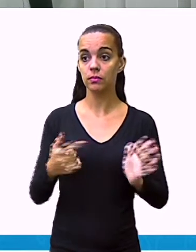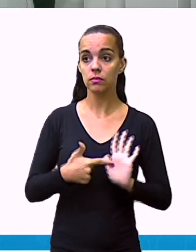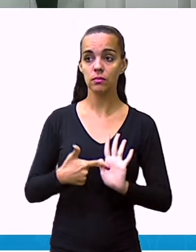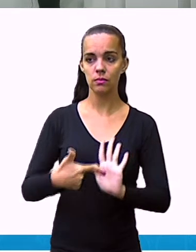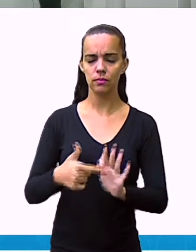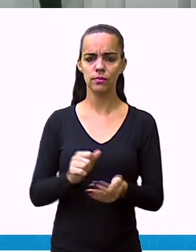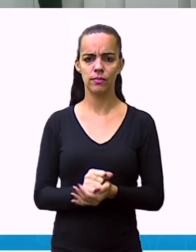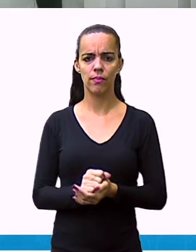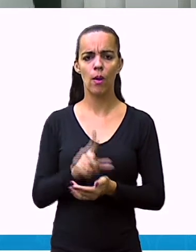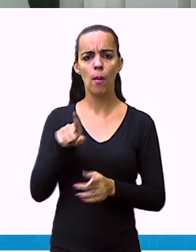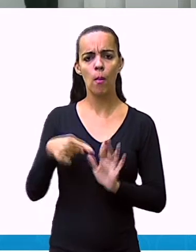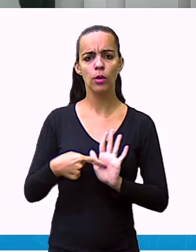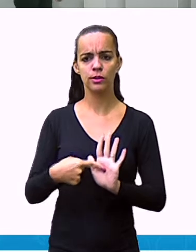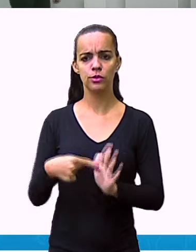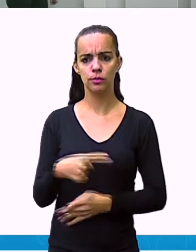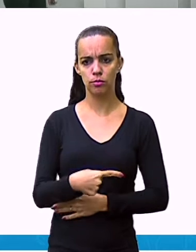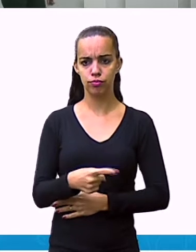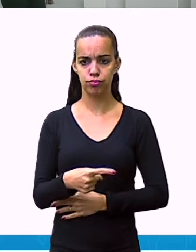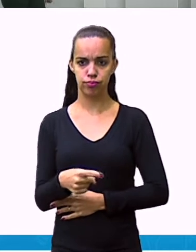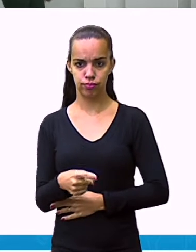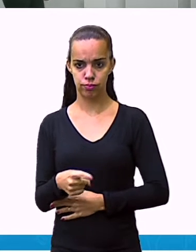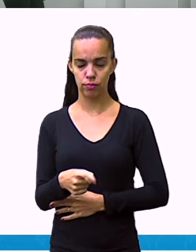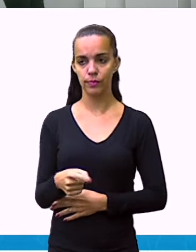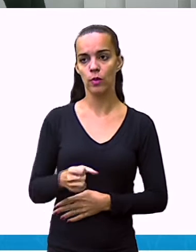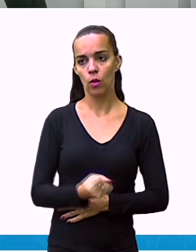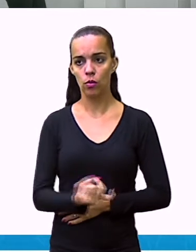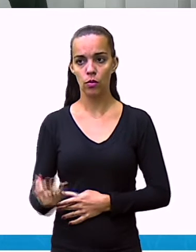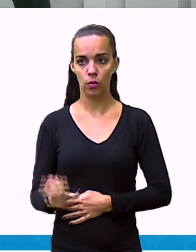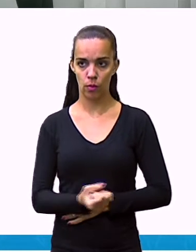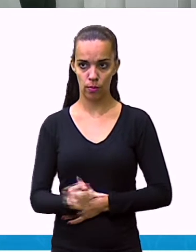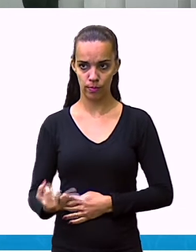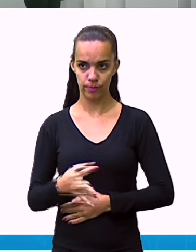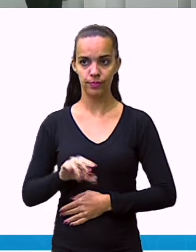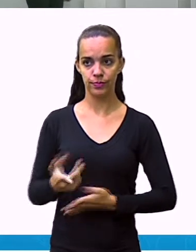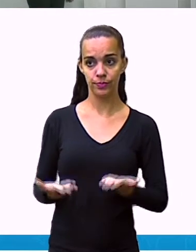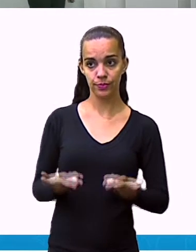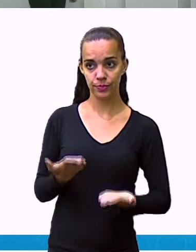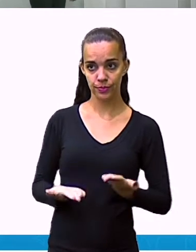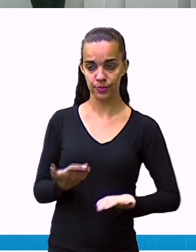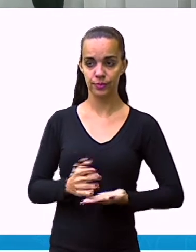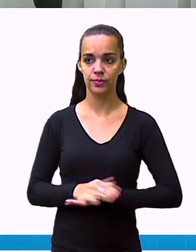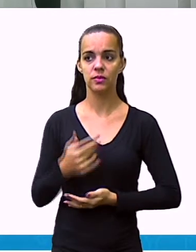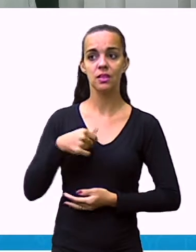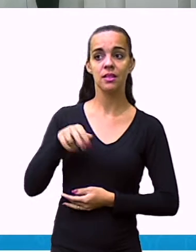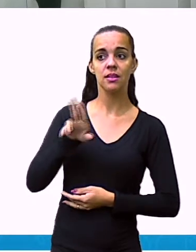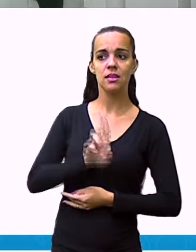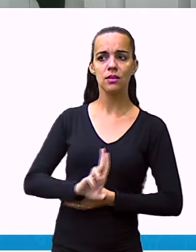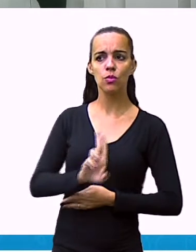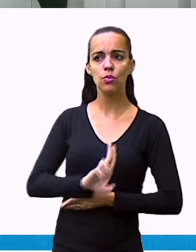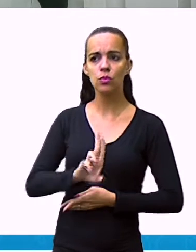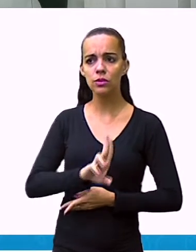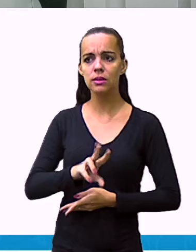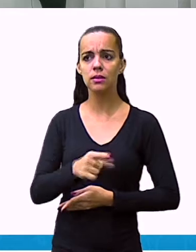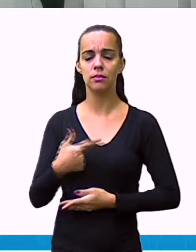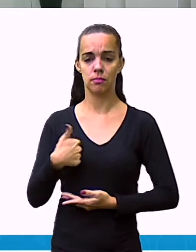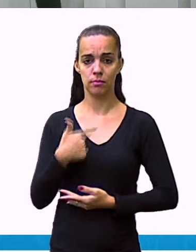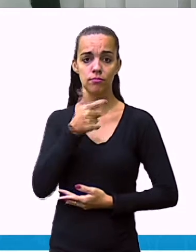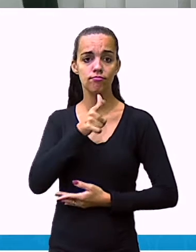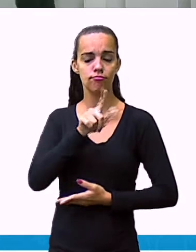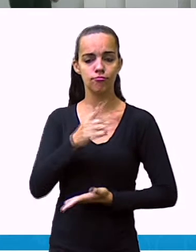algumas balanças Então as balanças são instrumentos utilizados para medir